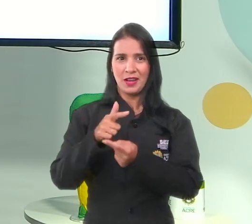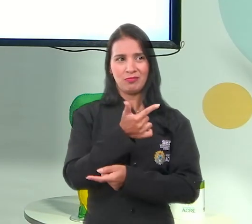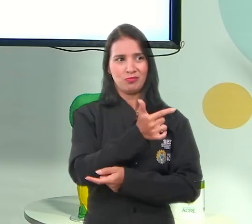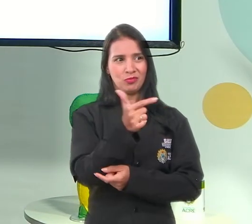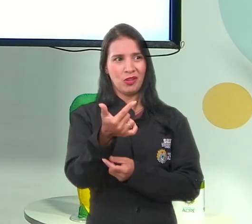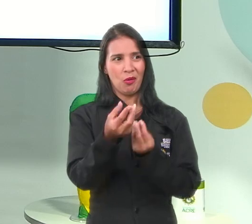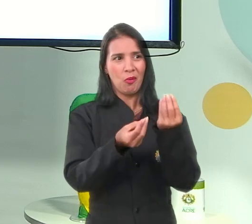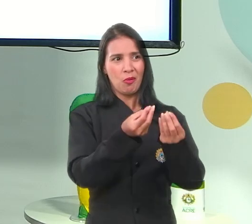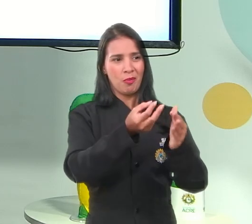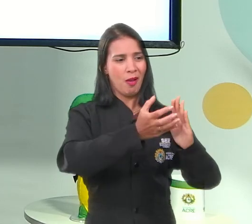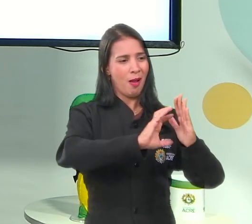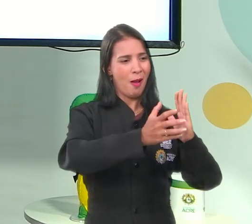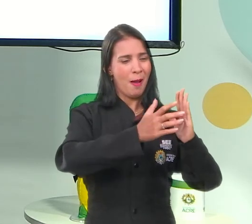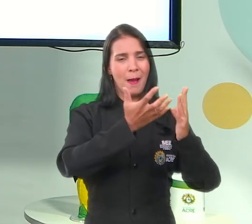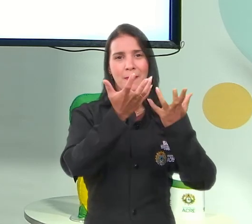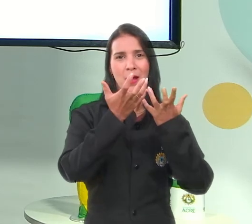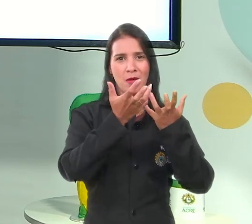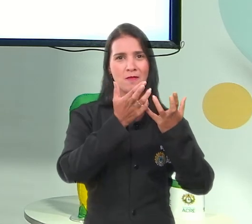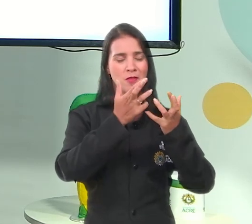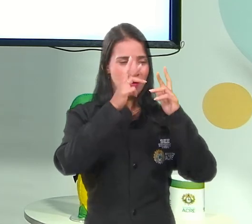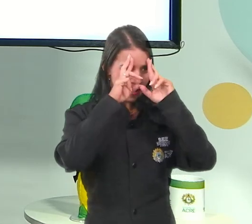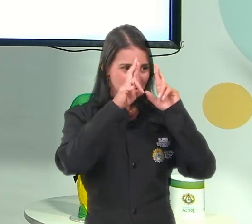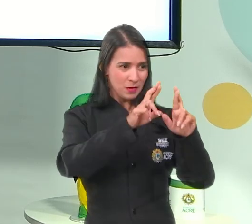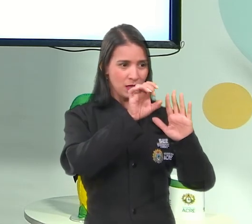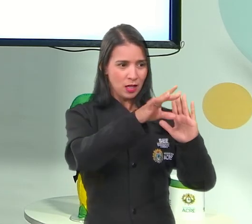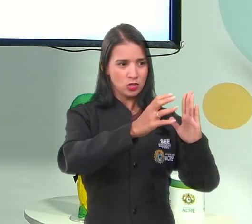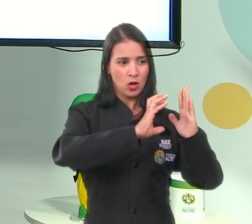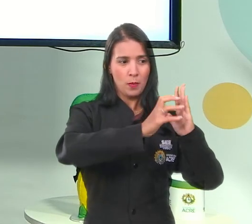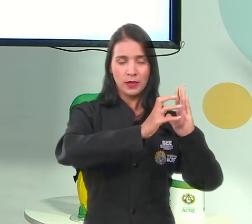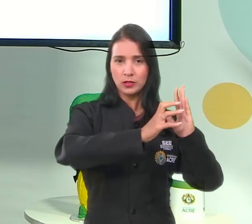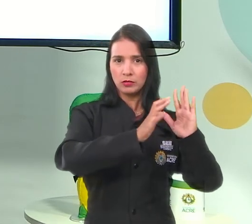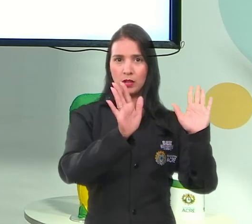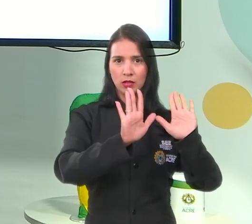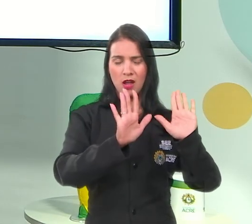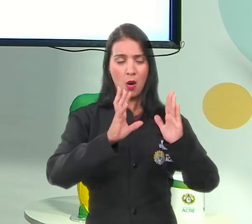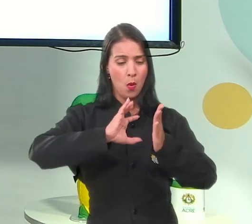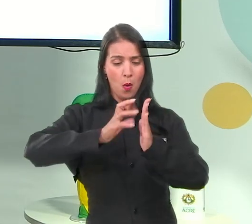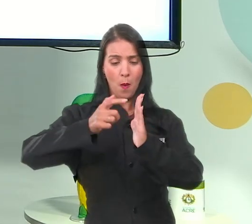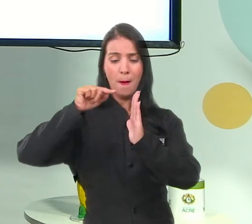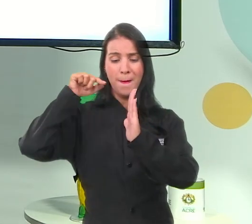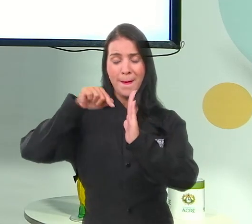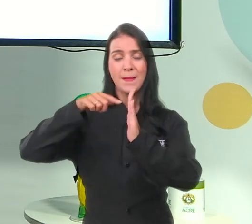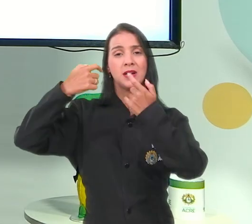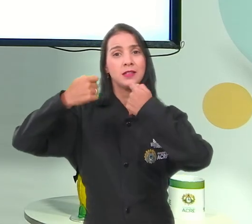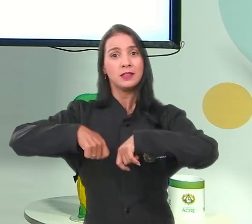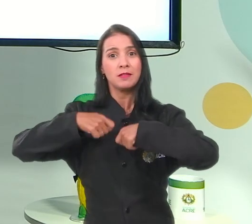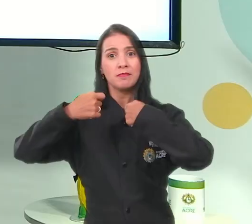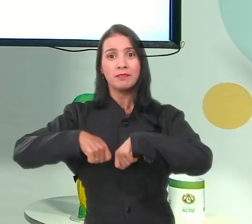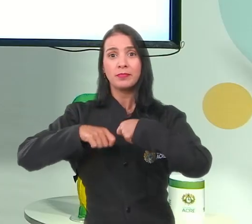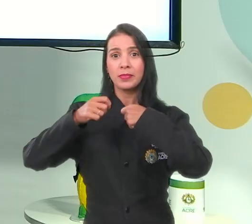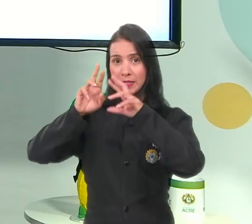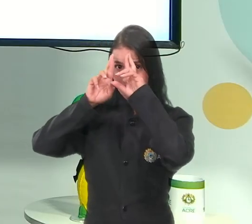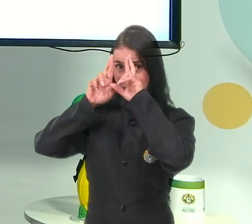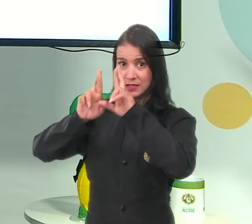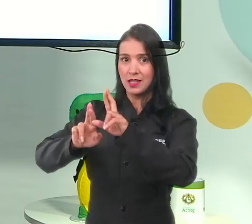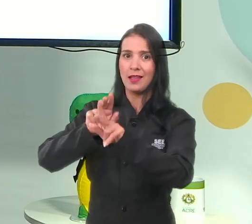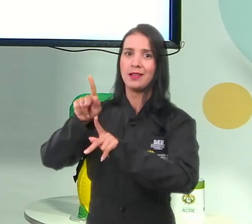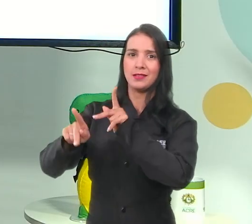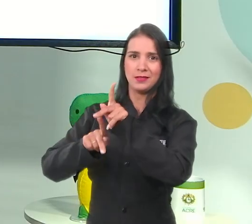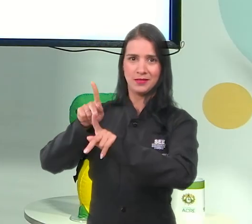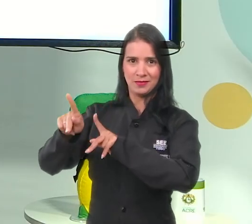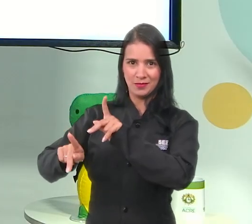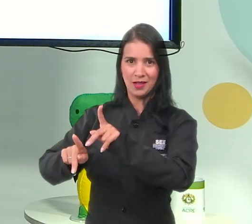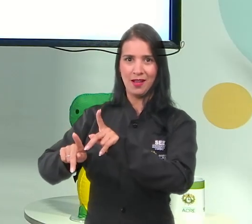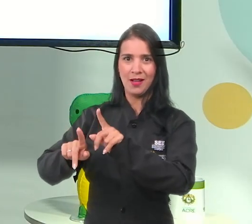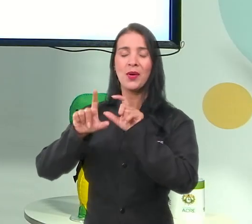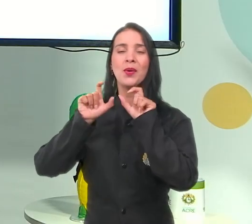partidos. Ou seja, o que é que deve pautar a atuação? Repito, as necessidades que, no caso,